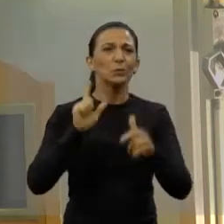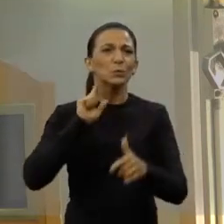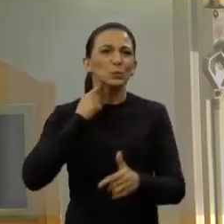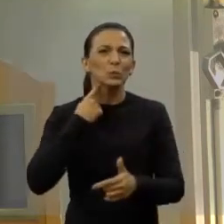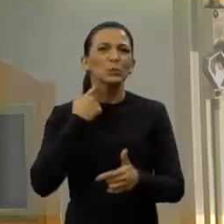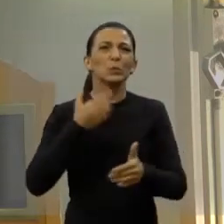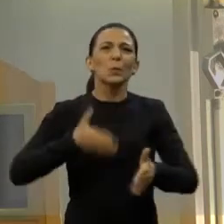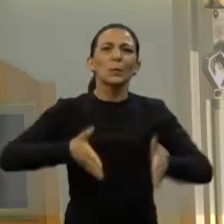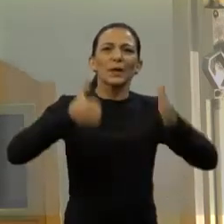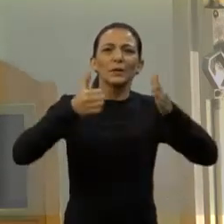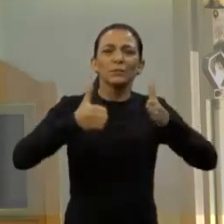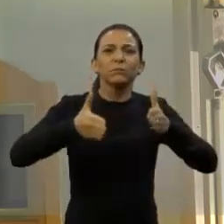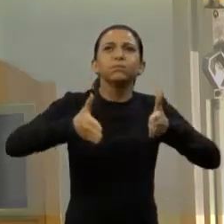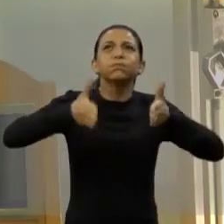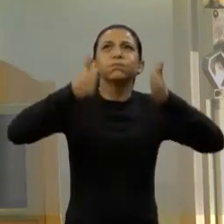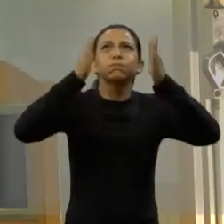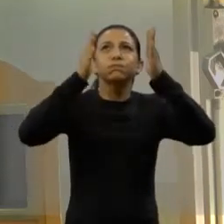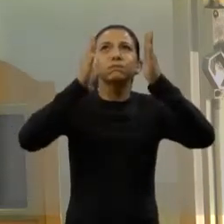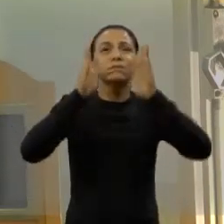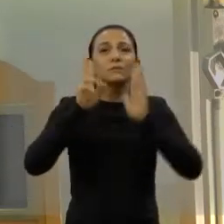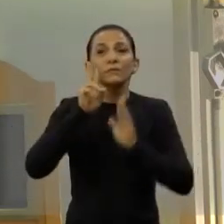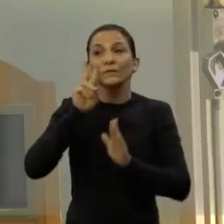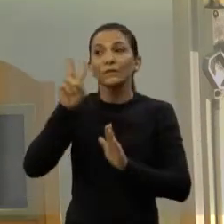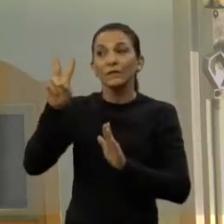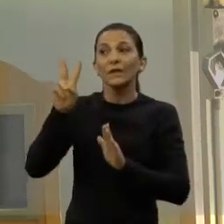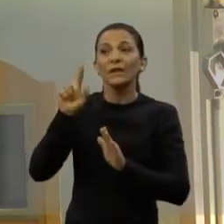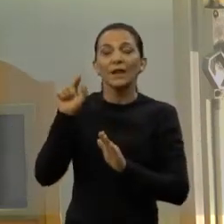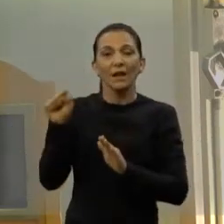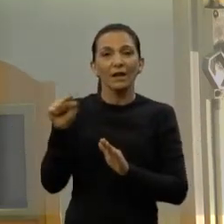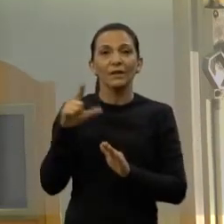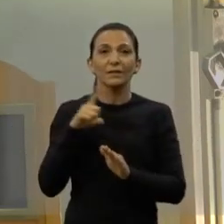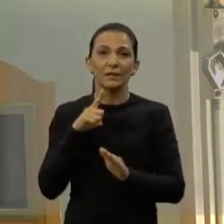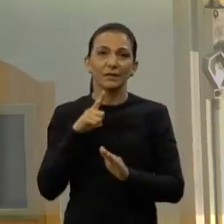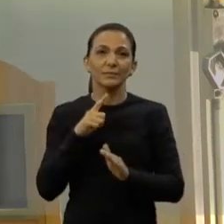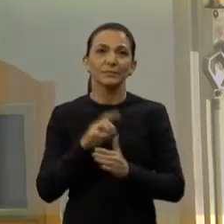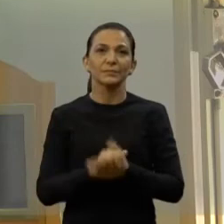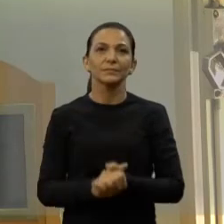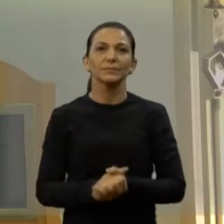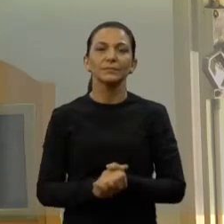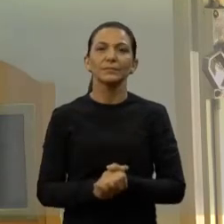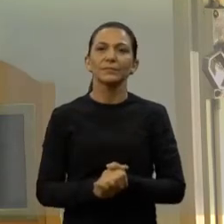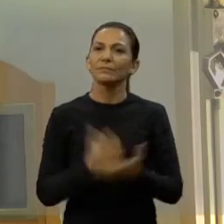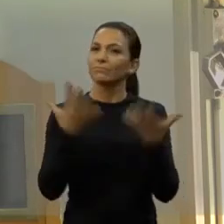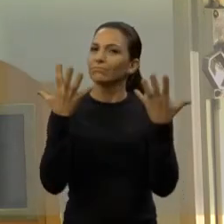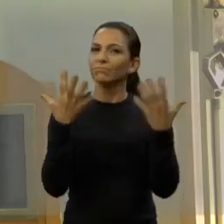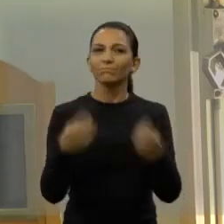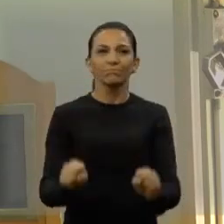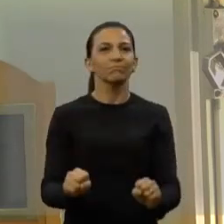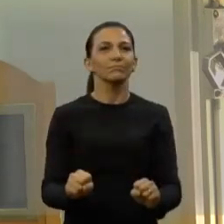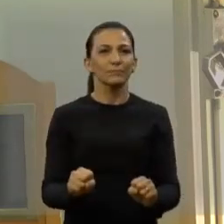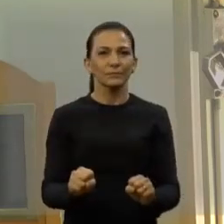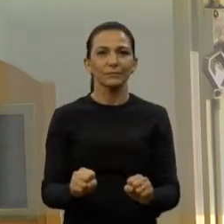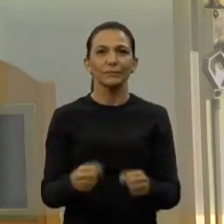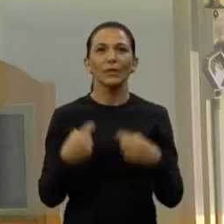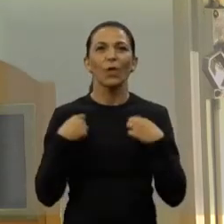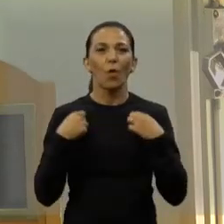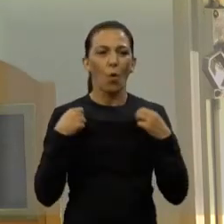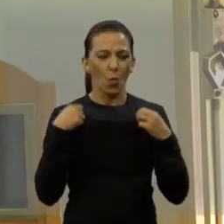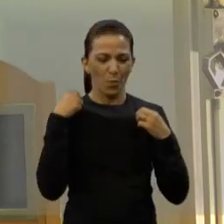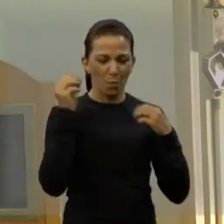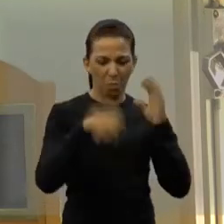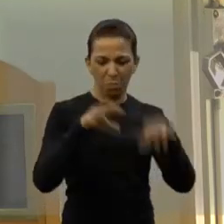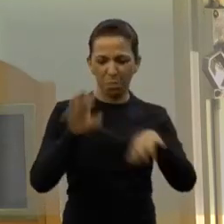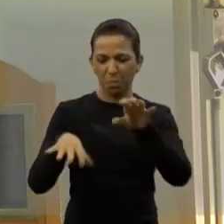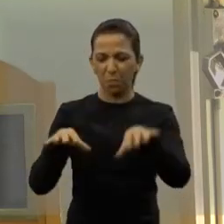prédio grande, você passa pela Vasfilho, você vê lá de esquerdo. Pela Vasfilho você vê. É inadmissível. Roupas